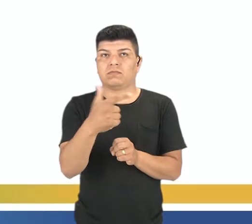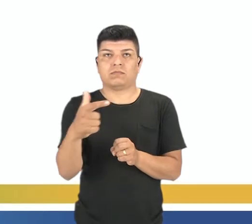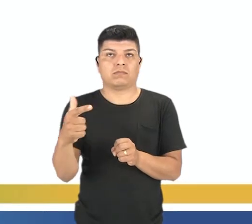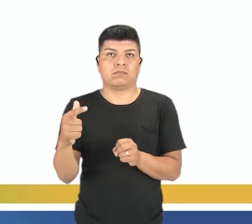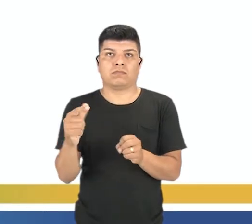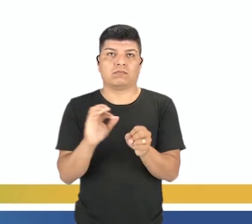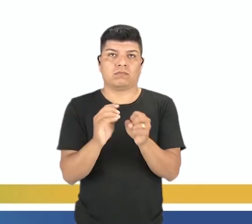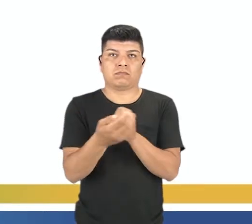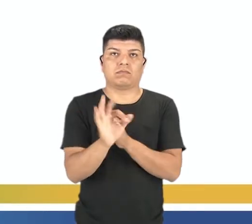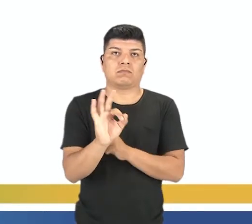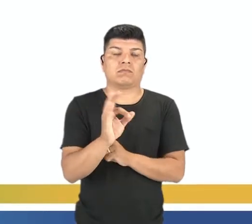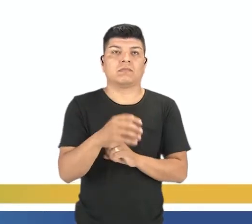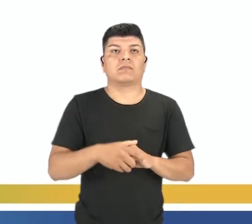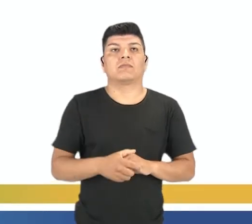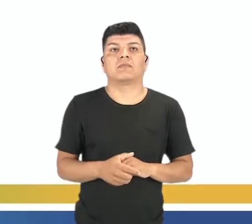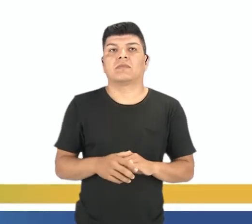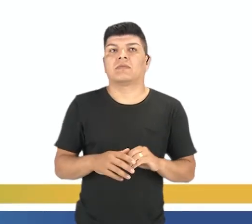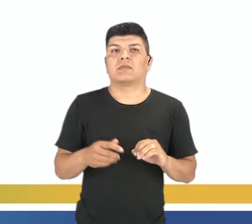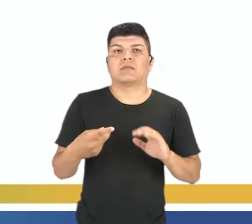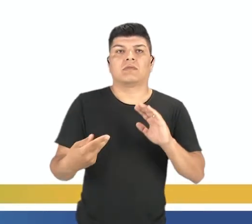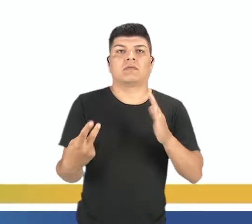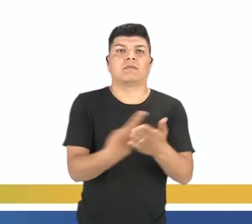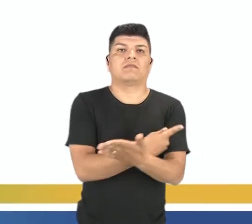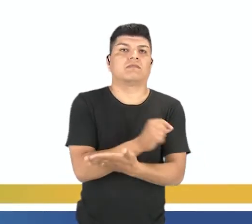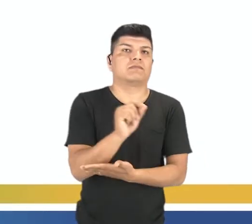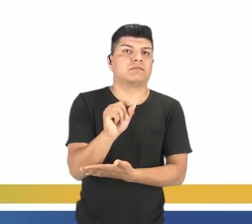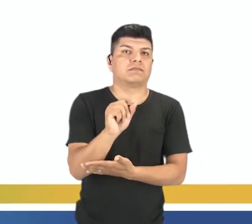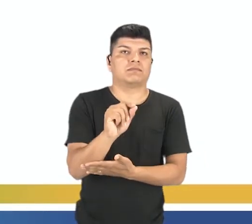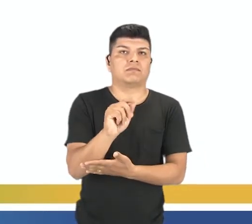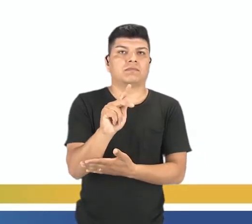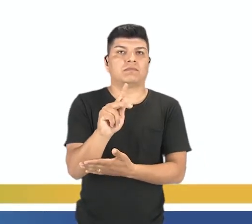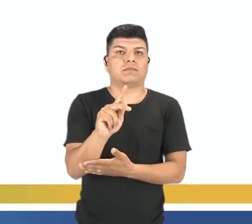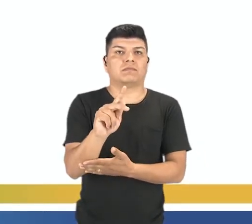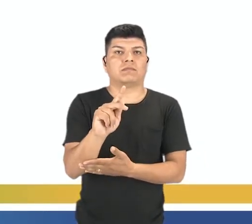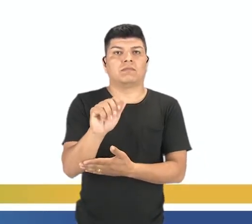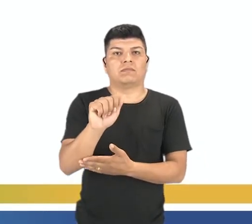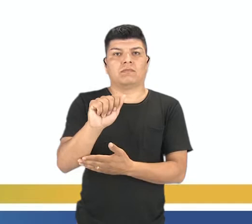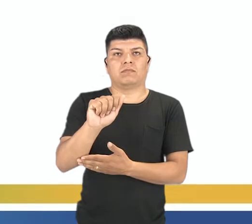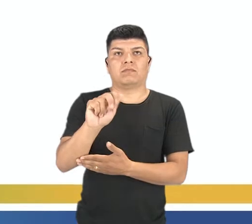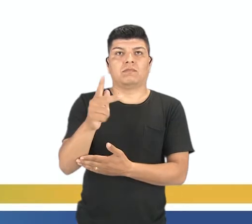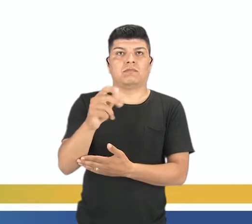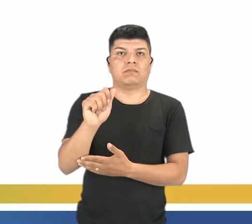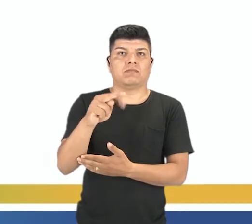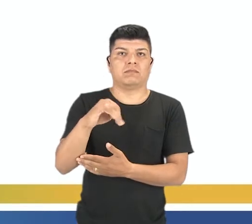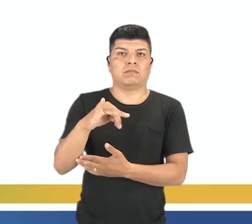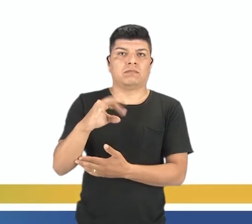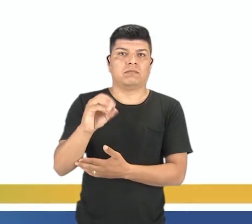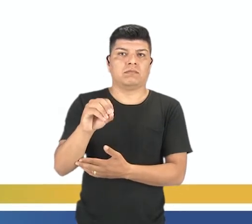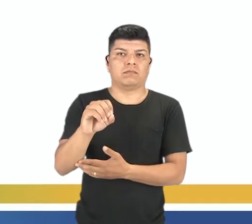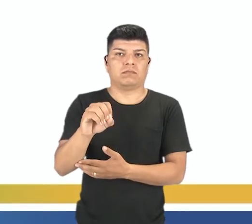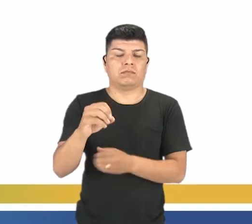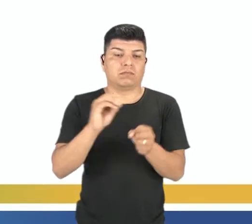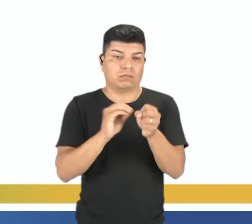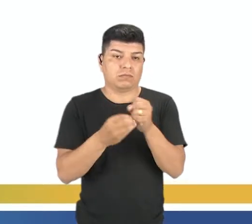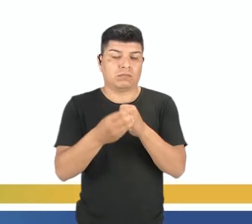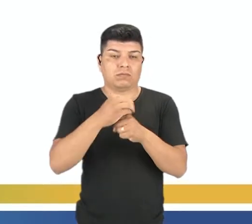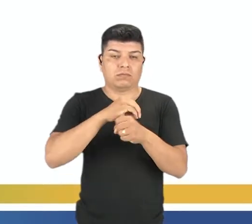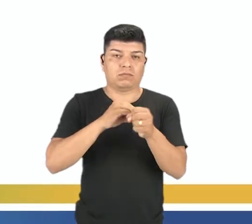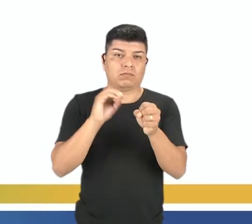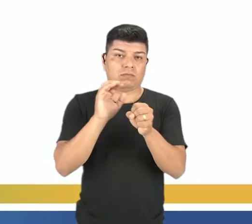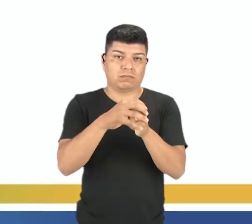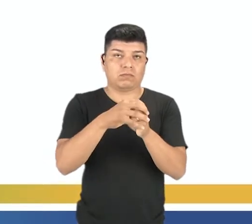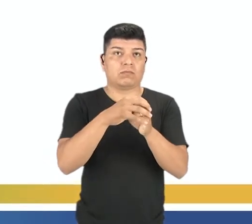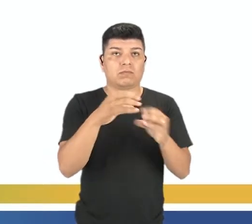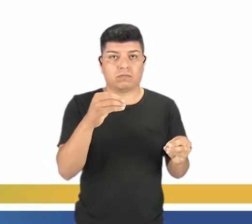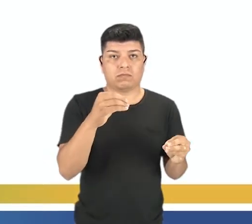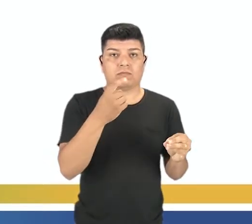nenhum antígeno. O que vai acontecer? O anticorpo, o A, ele vai ter o anti-B, ou seja, o